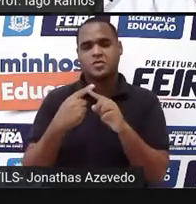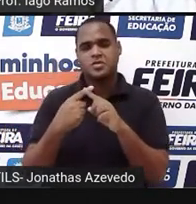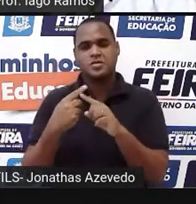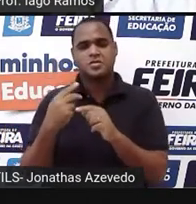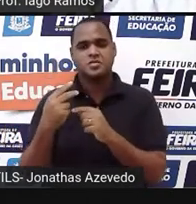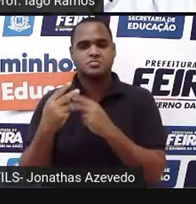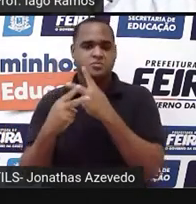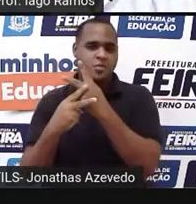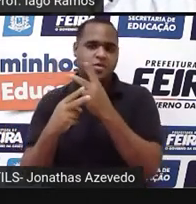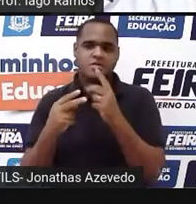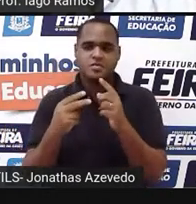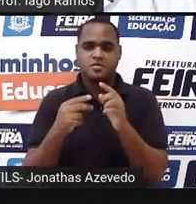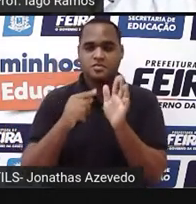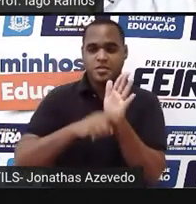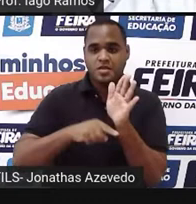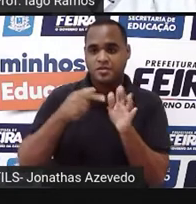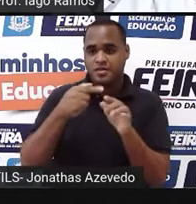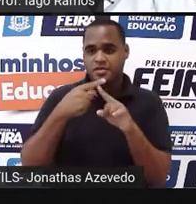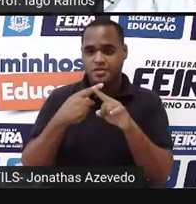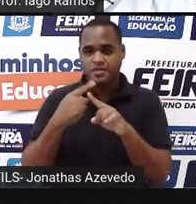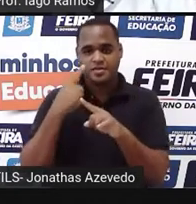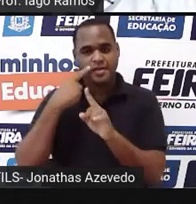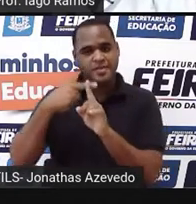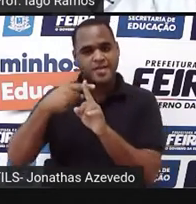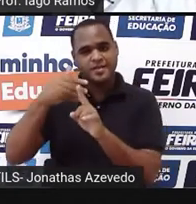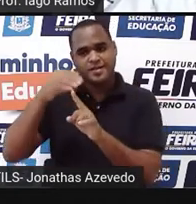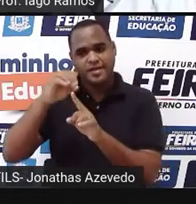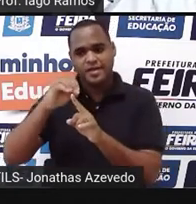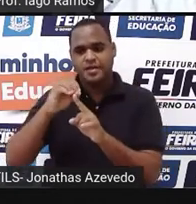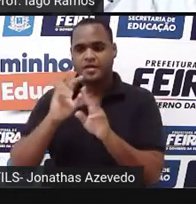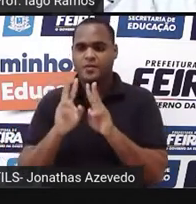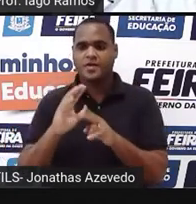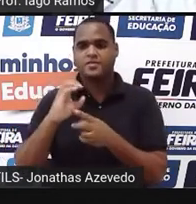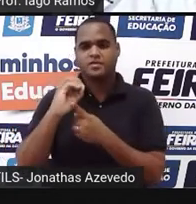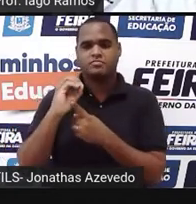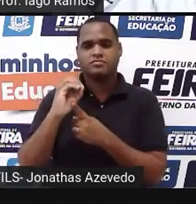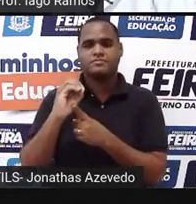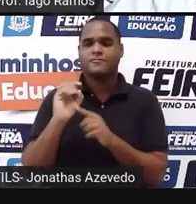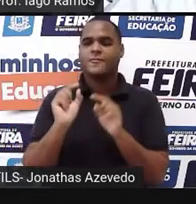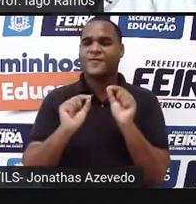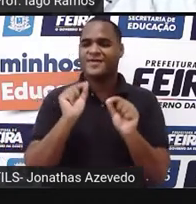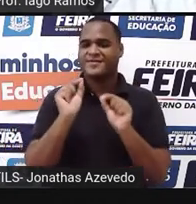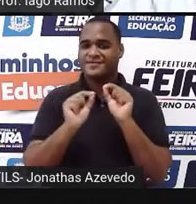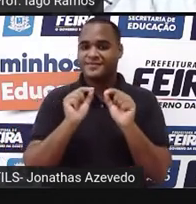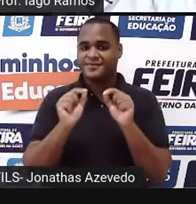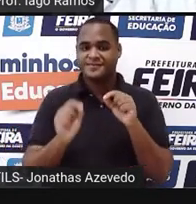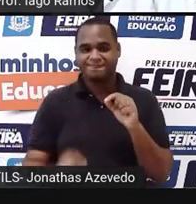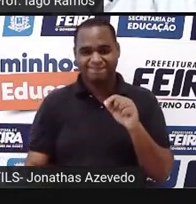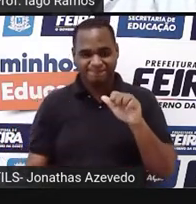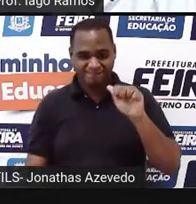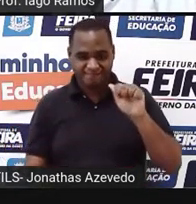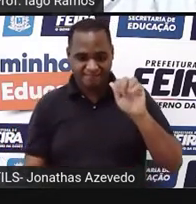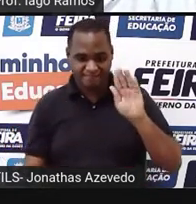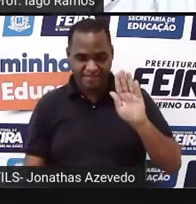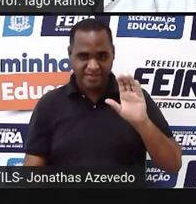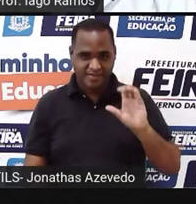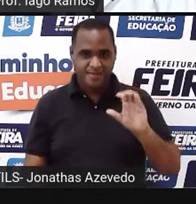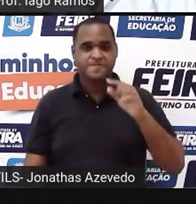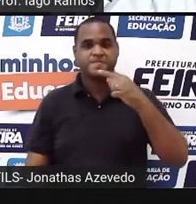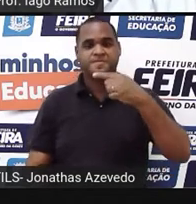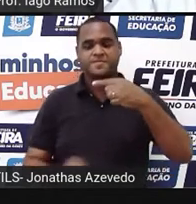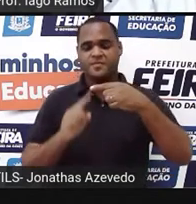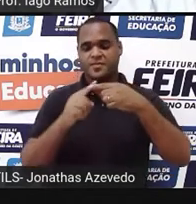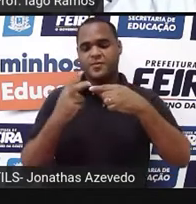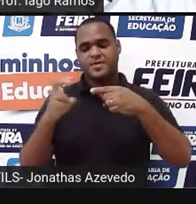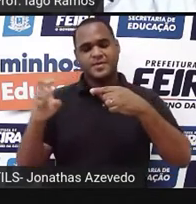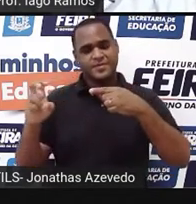quadrado, menos 7x mais 10 igual a zero, são... Então, na letra A tem 2